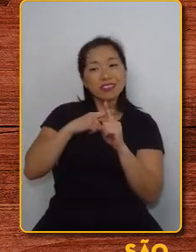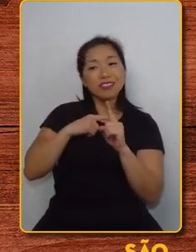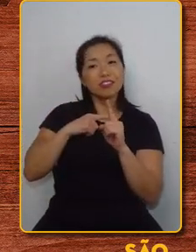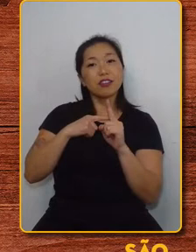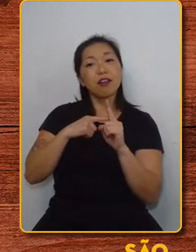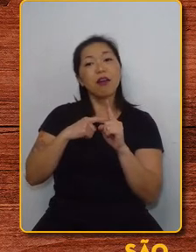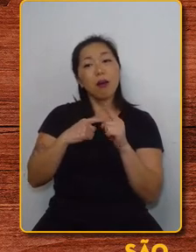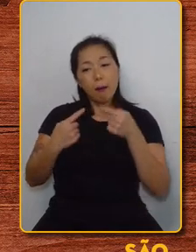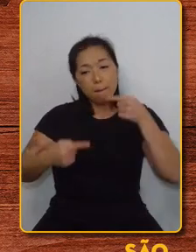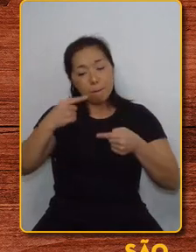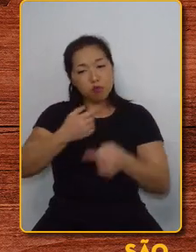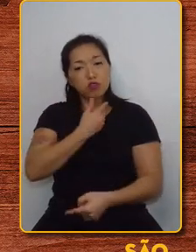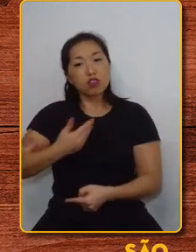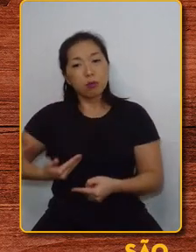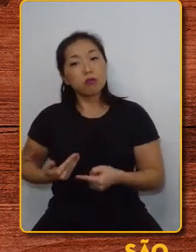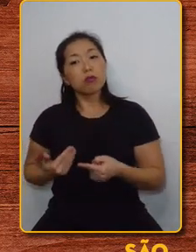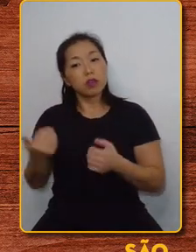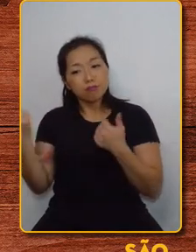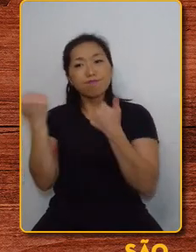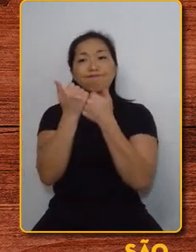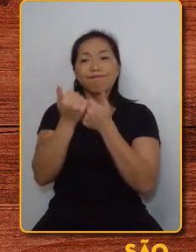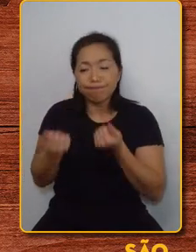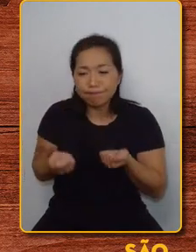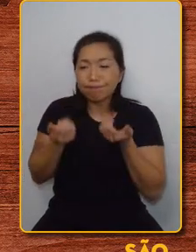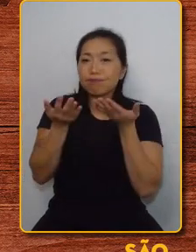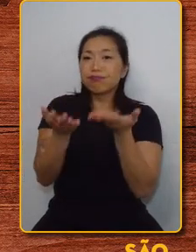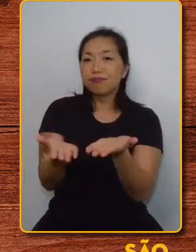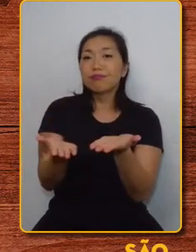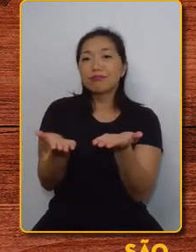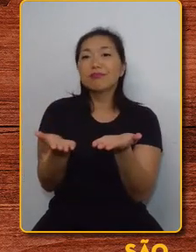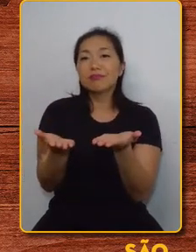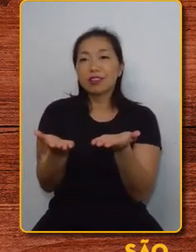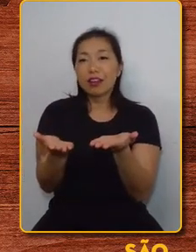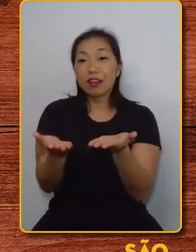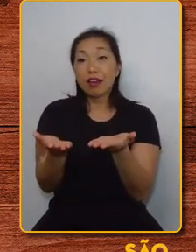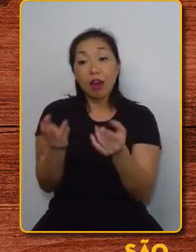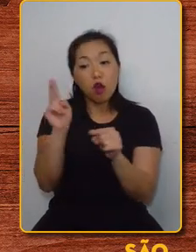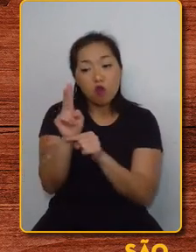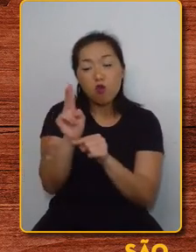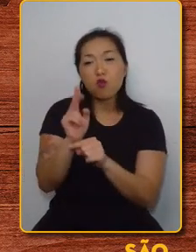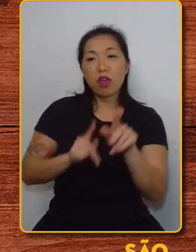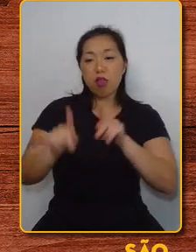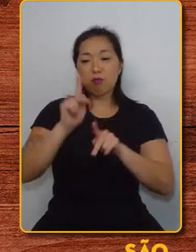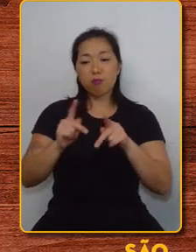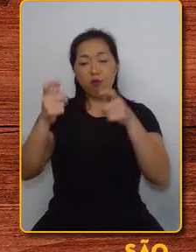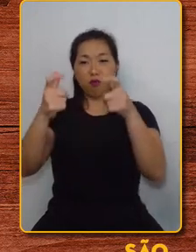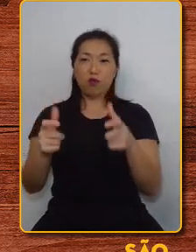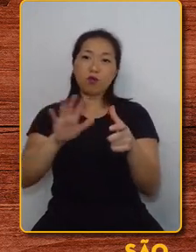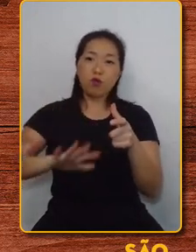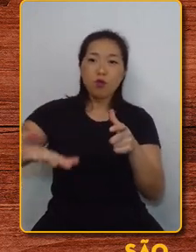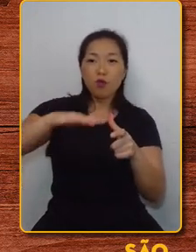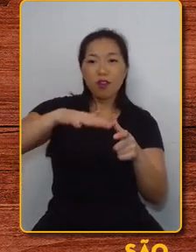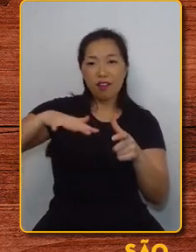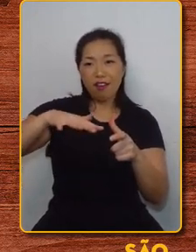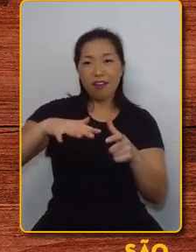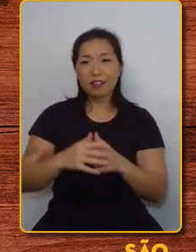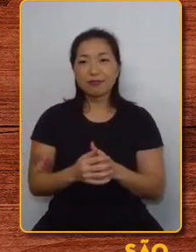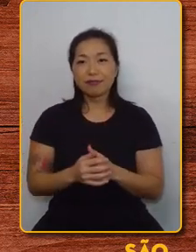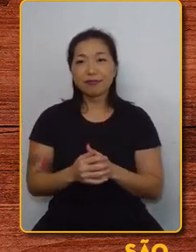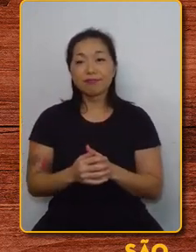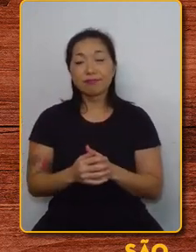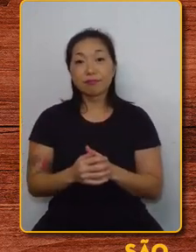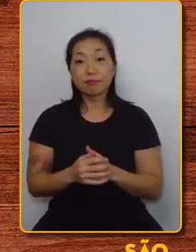de vida daquela sociedade, que permitiram a manutenção do povo naquele território. E é para isso, do meu ponto de